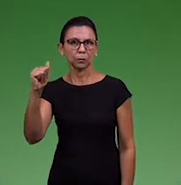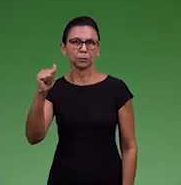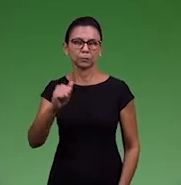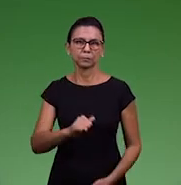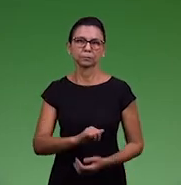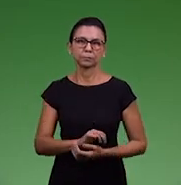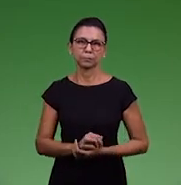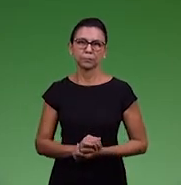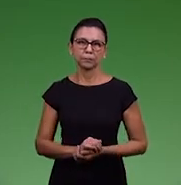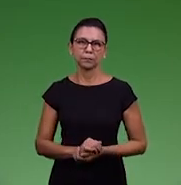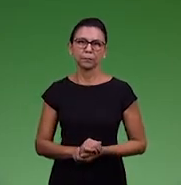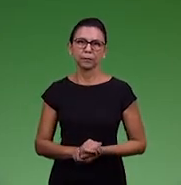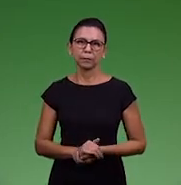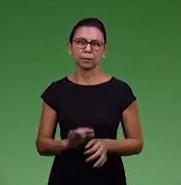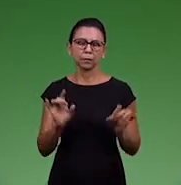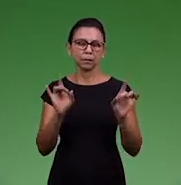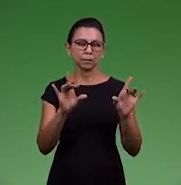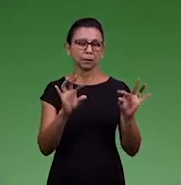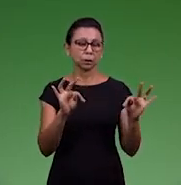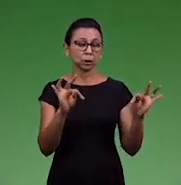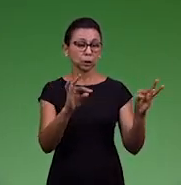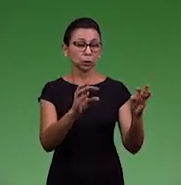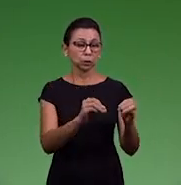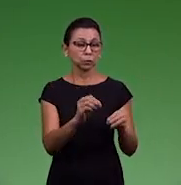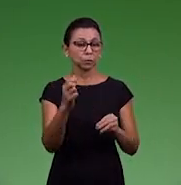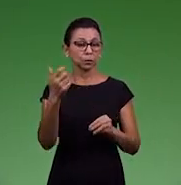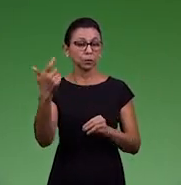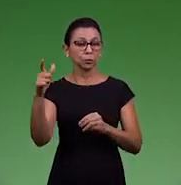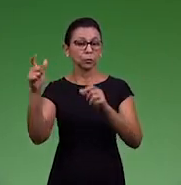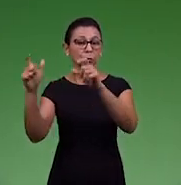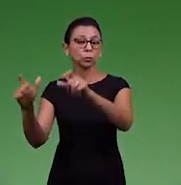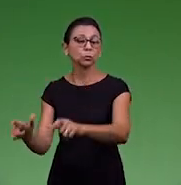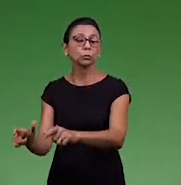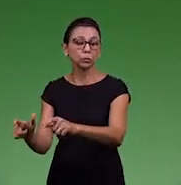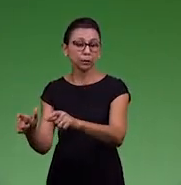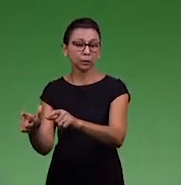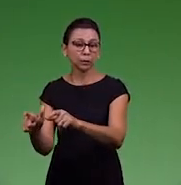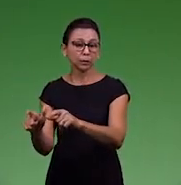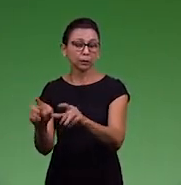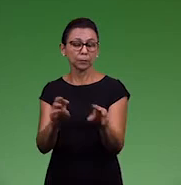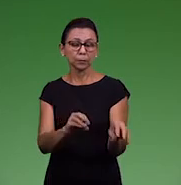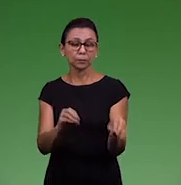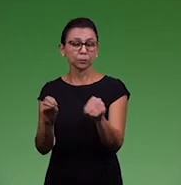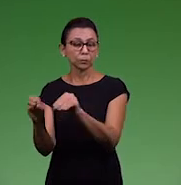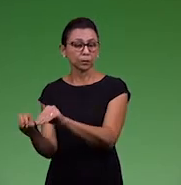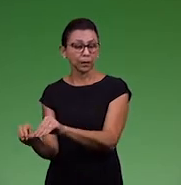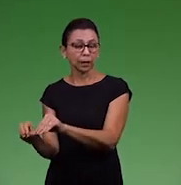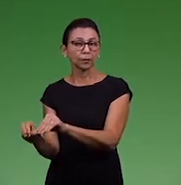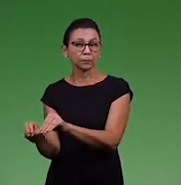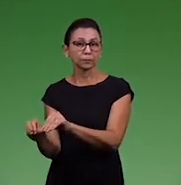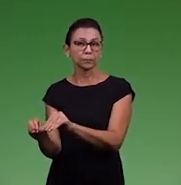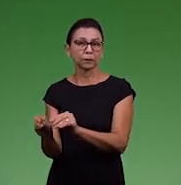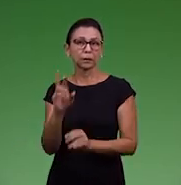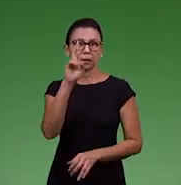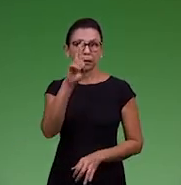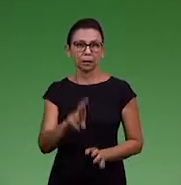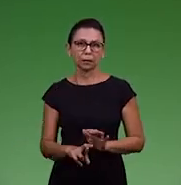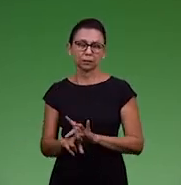para deixar onde ele estava para uma terra que Deus ia mostrar. Ele contrariando aquilo que é racional, aquilo que